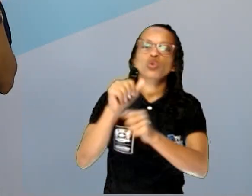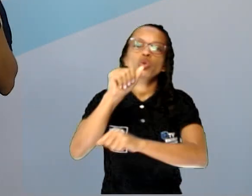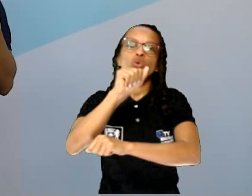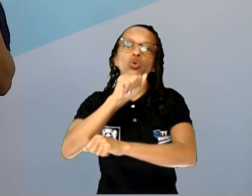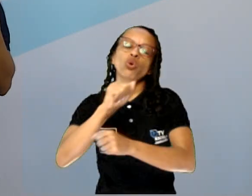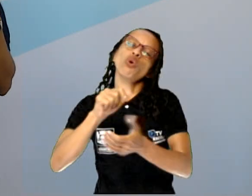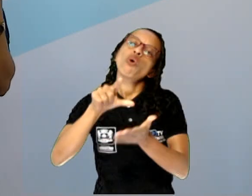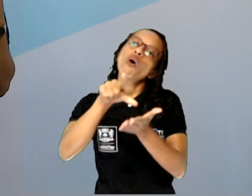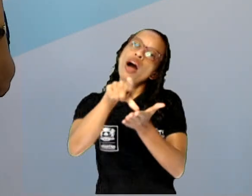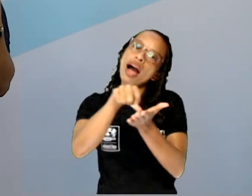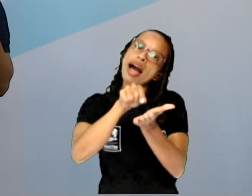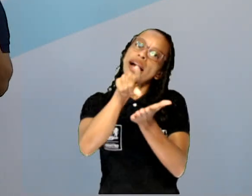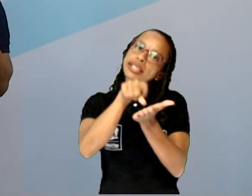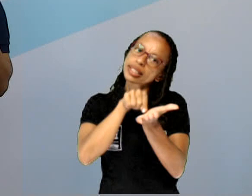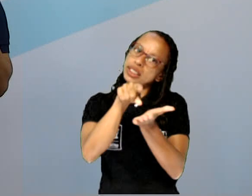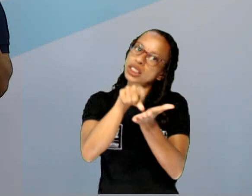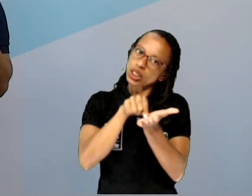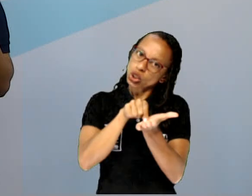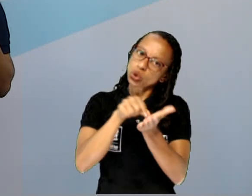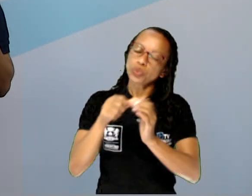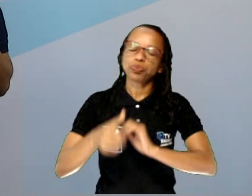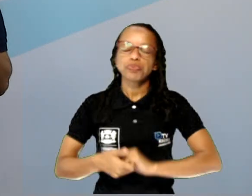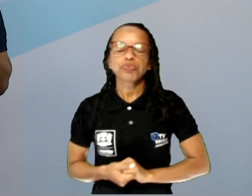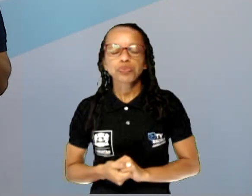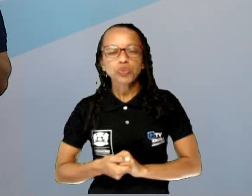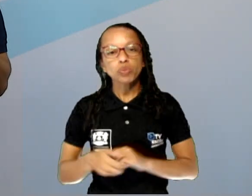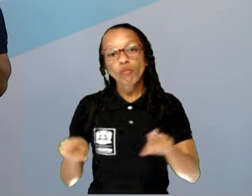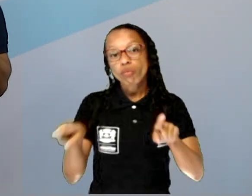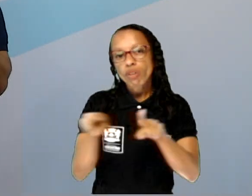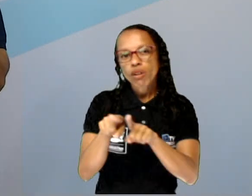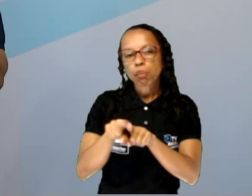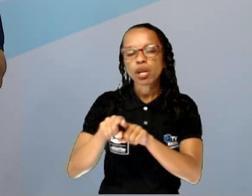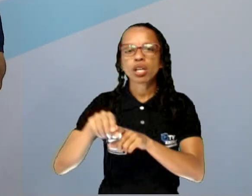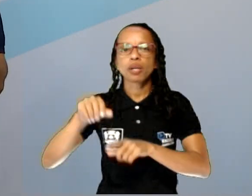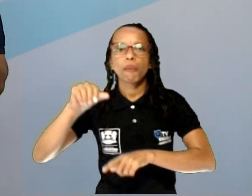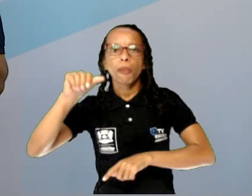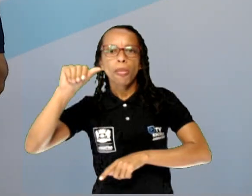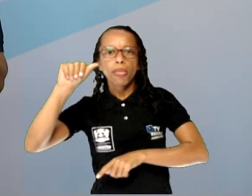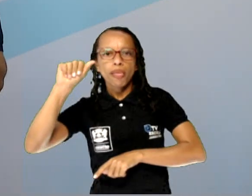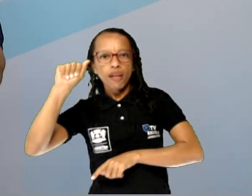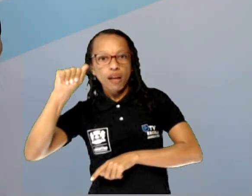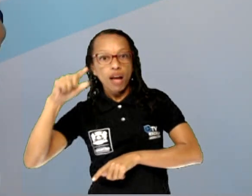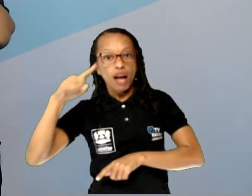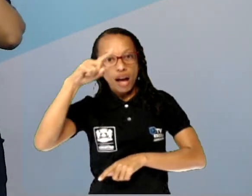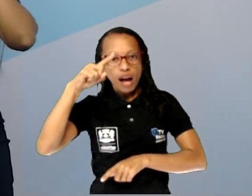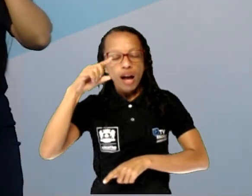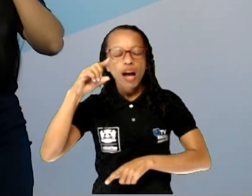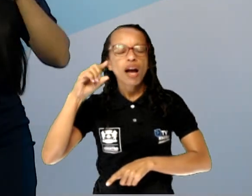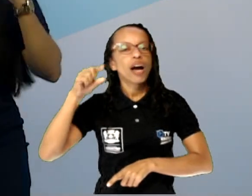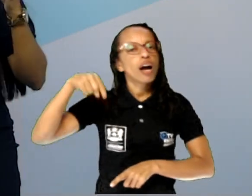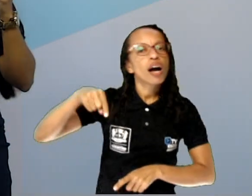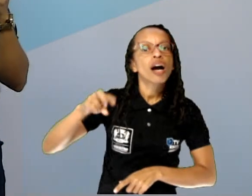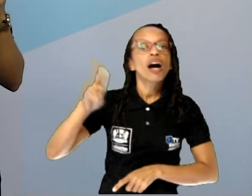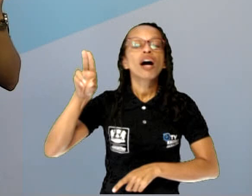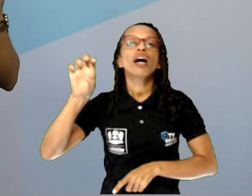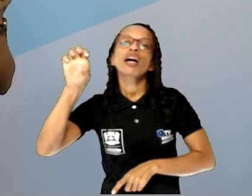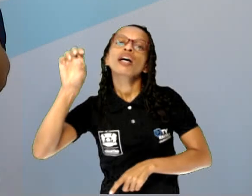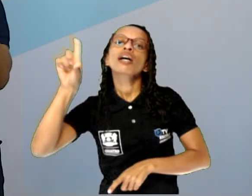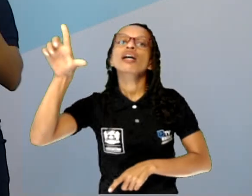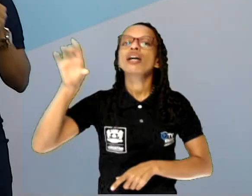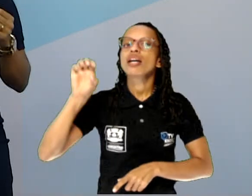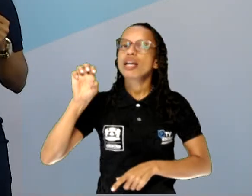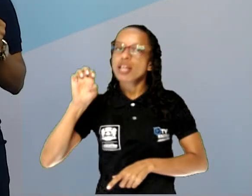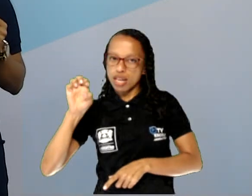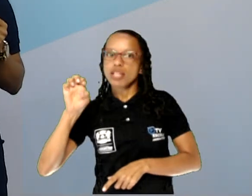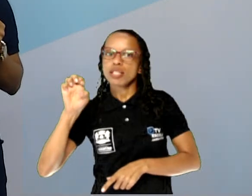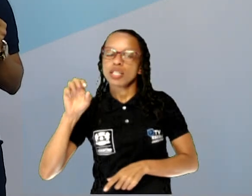aberto, diferente de trêmulo, que eu falo com um som mais fechado. E aquele tá dizendo que tem dois Ezinhos junto ali,